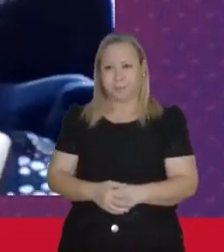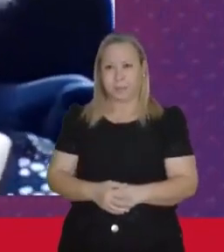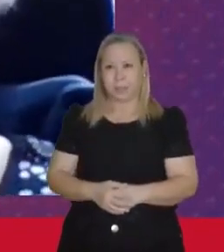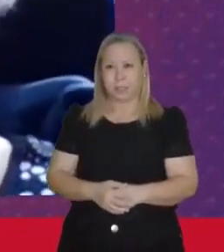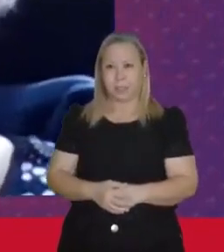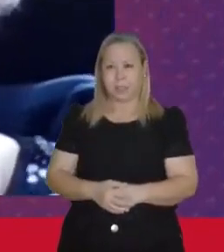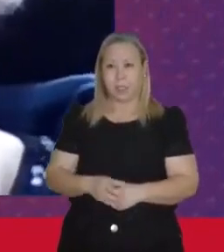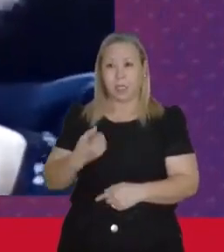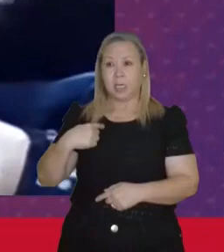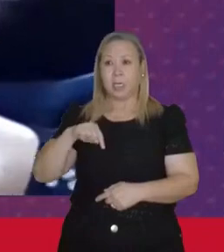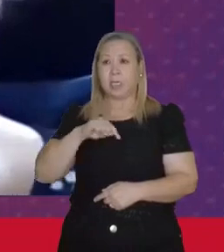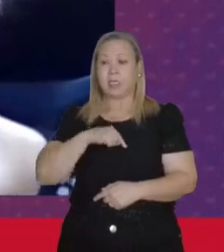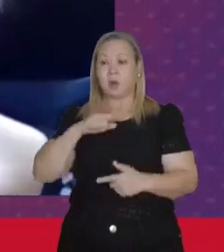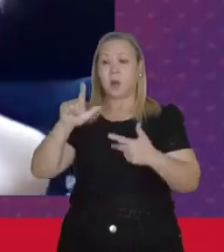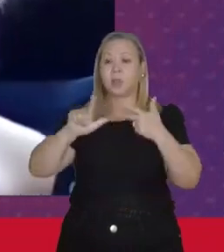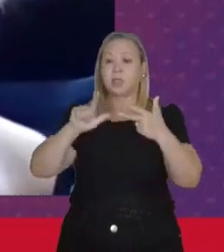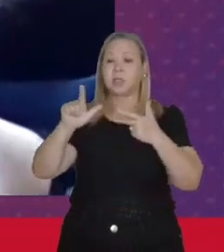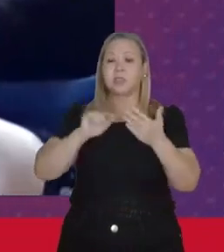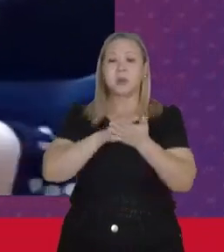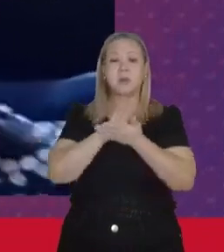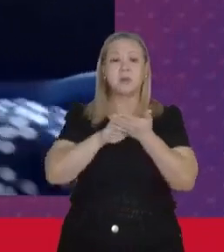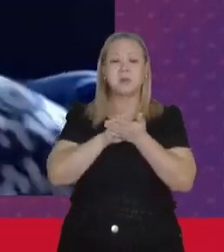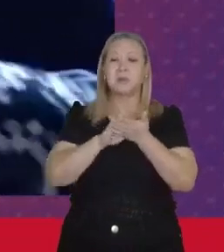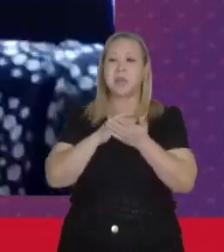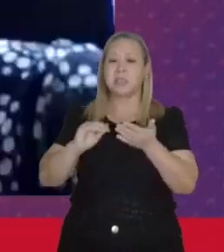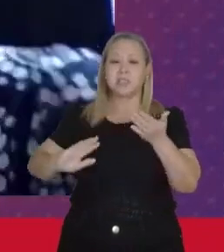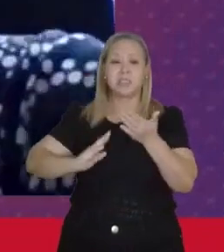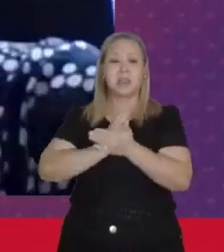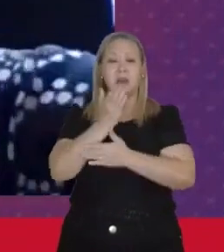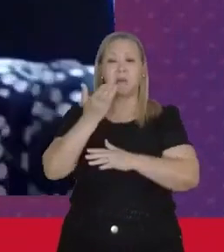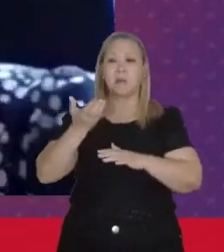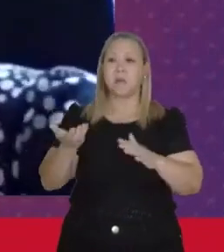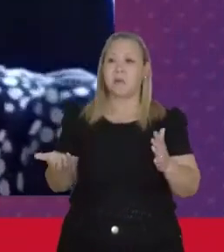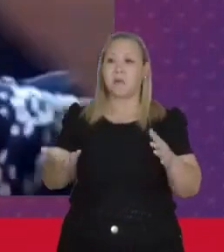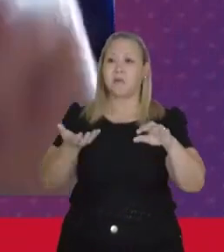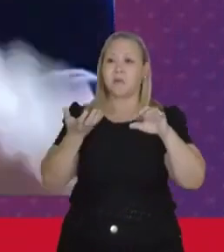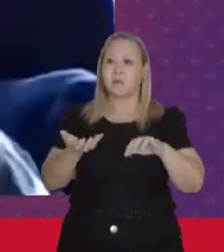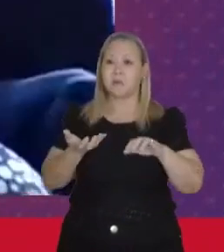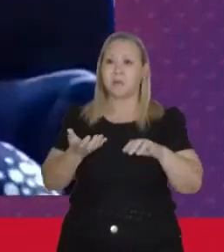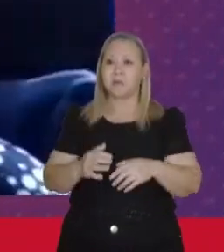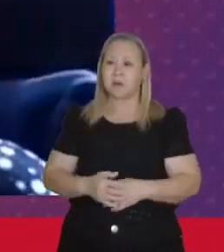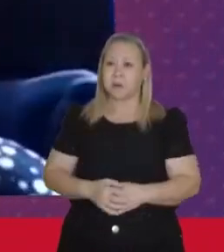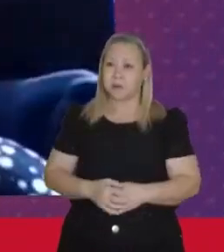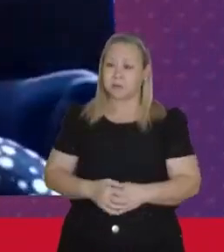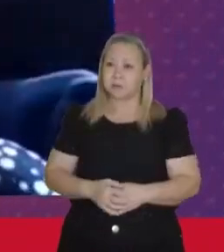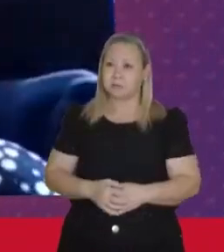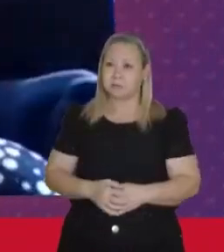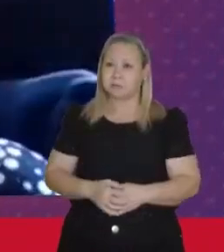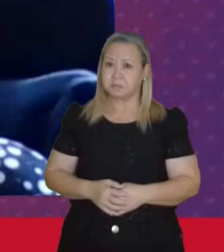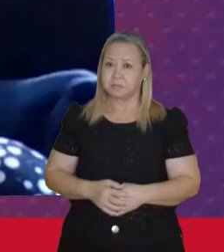E na nossa legislação, nada se aprovou no Congresso, se aprovou tudo no Supremo Tribunal Federal.